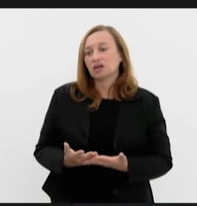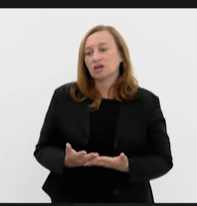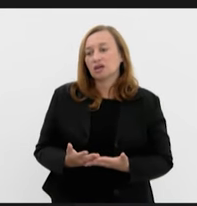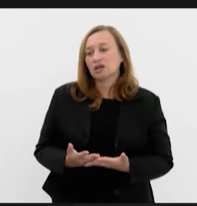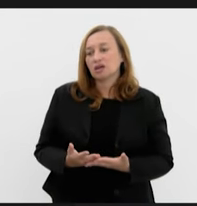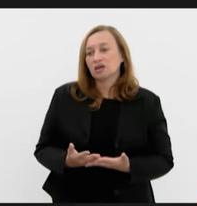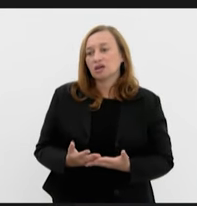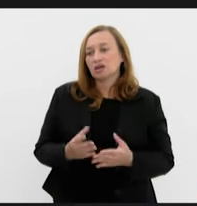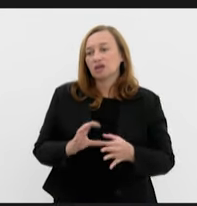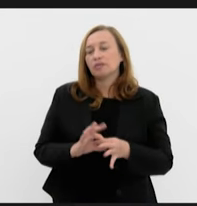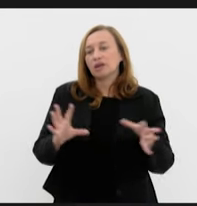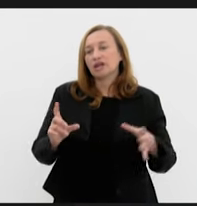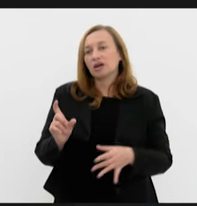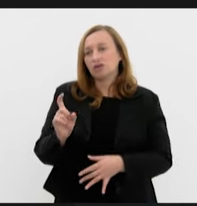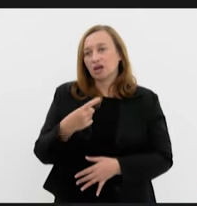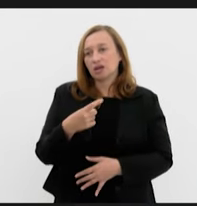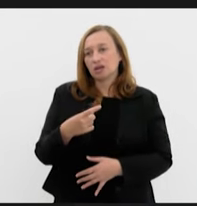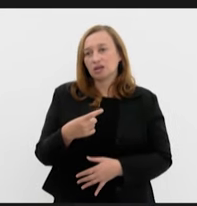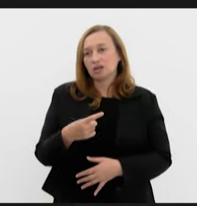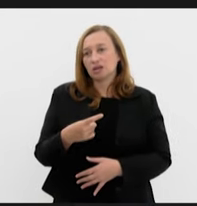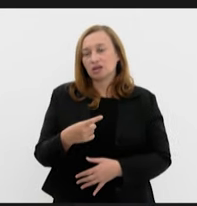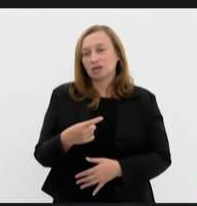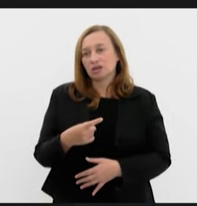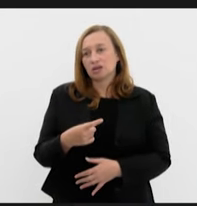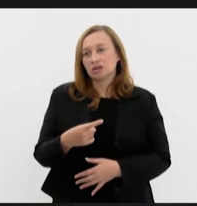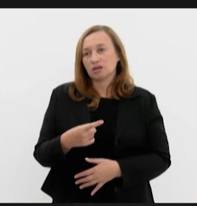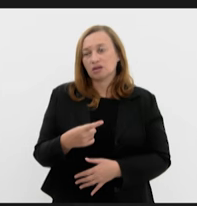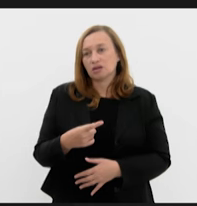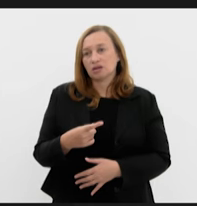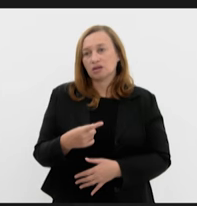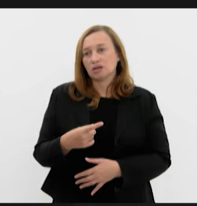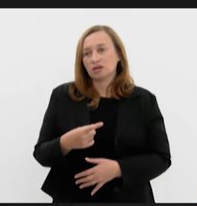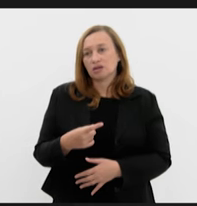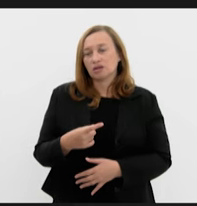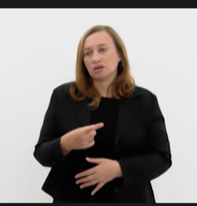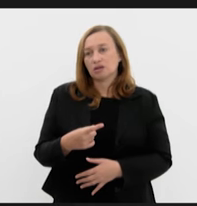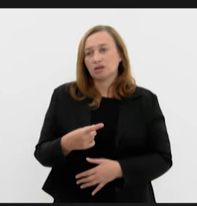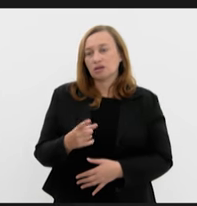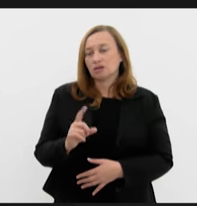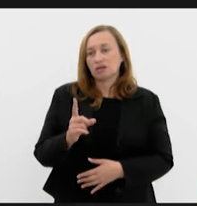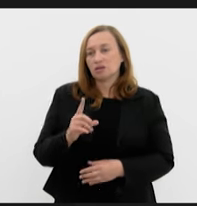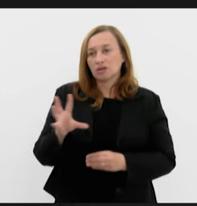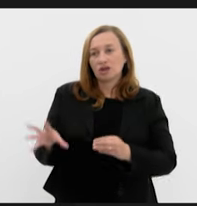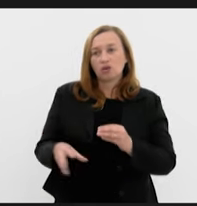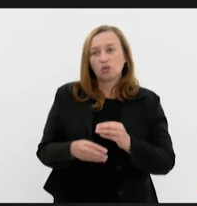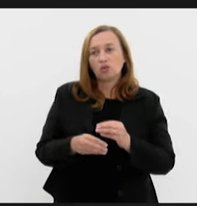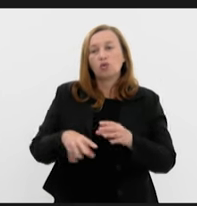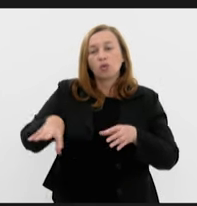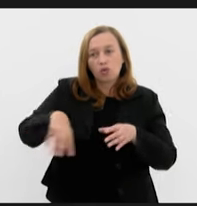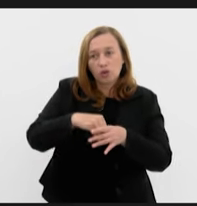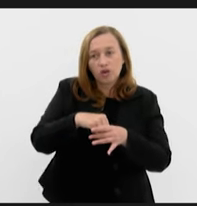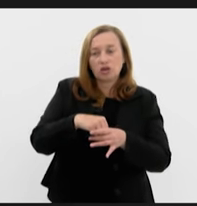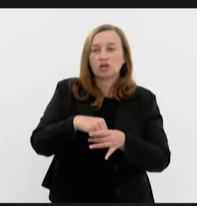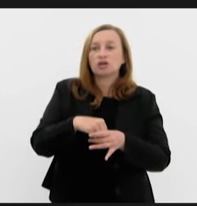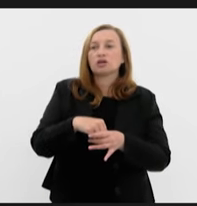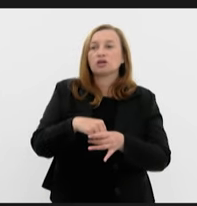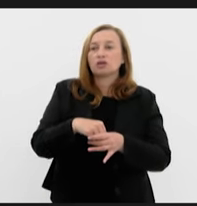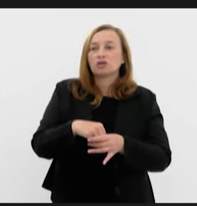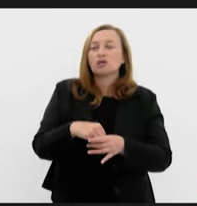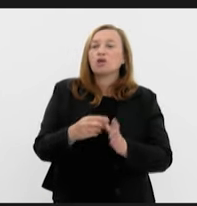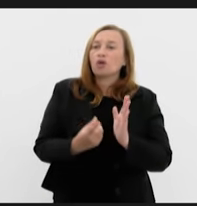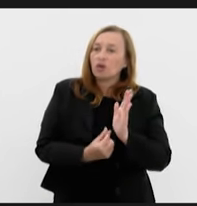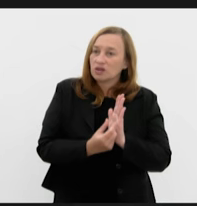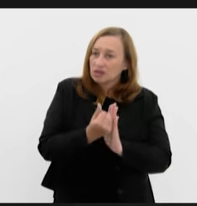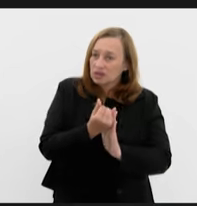esse cartão SIM Seria algo que já não está no orçamento do Estado então se a deputada